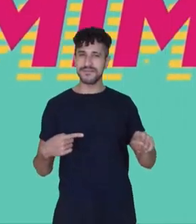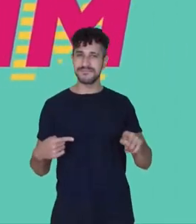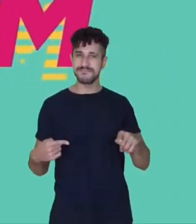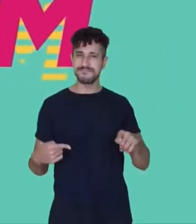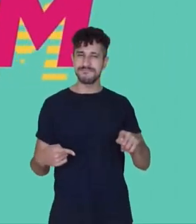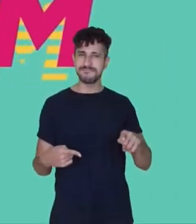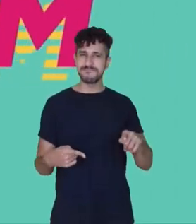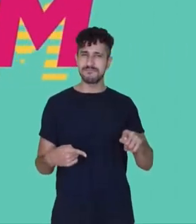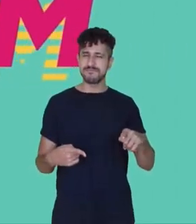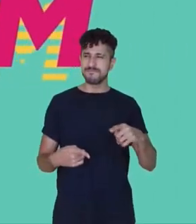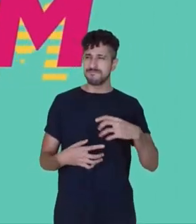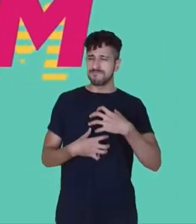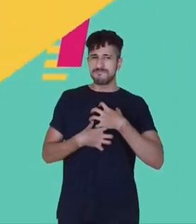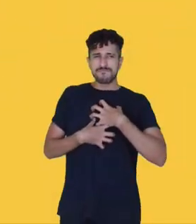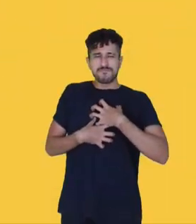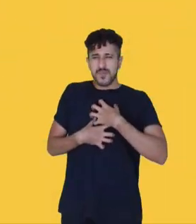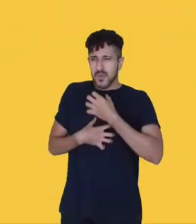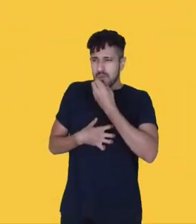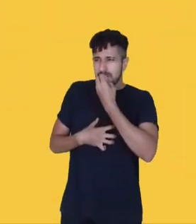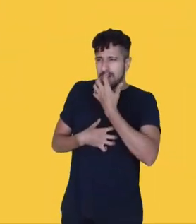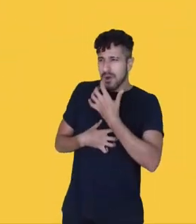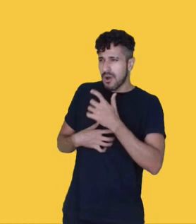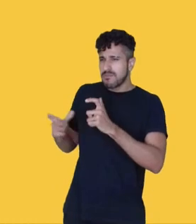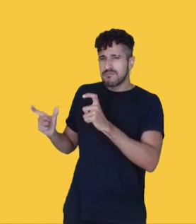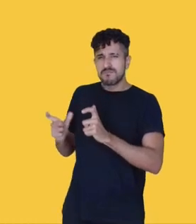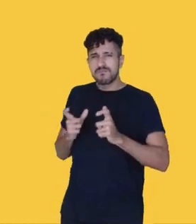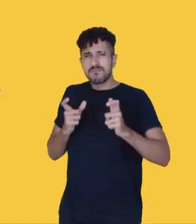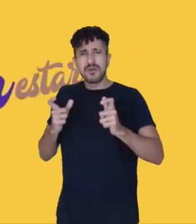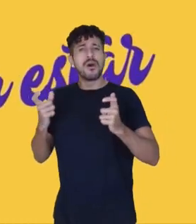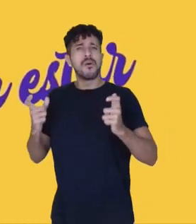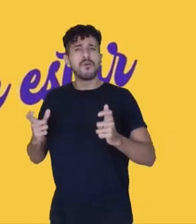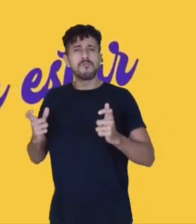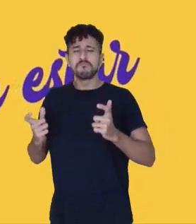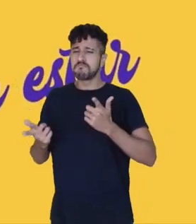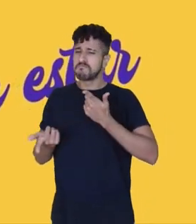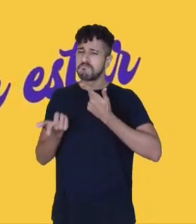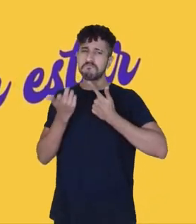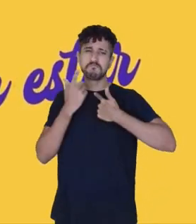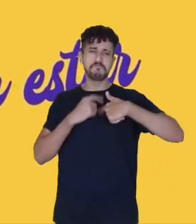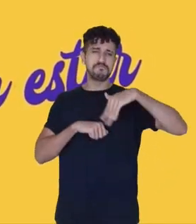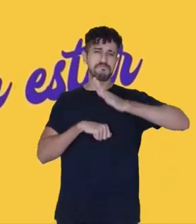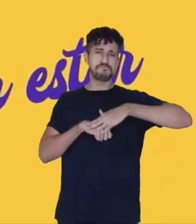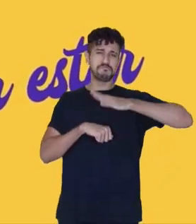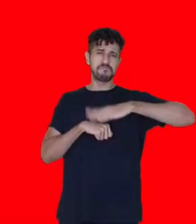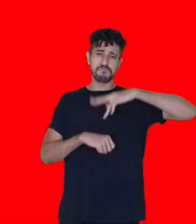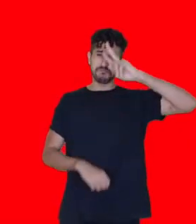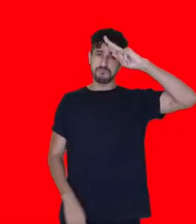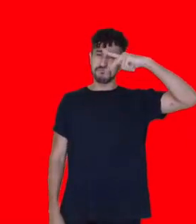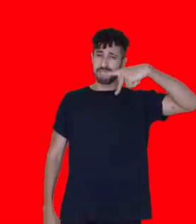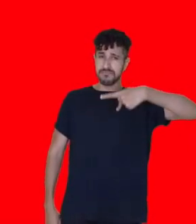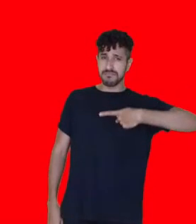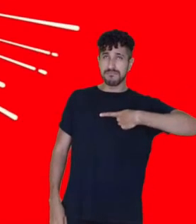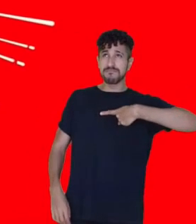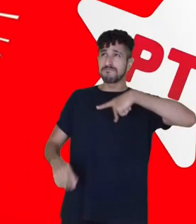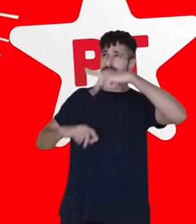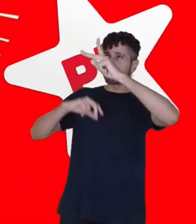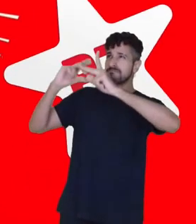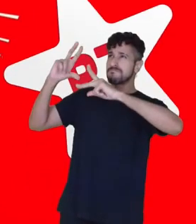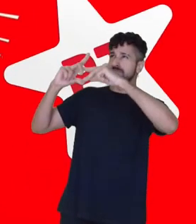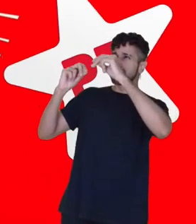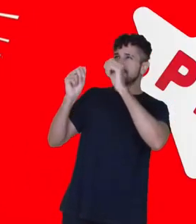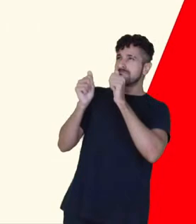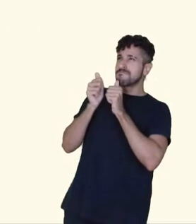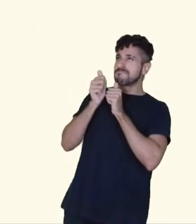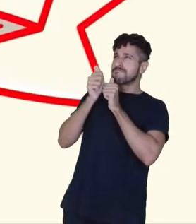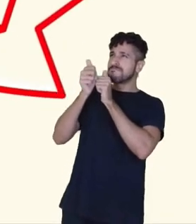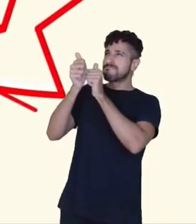Um lugar que é bom pra mim é onde eu quiser estar. A estrela ainda